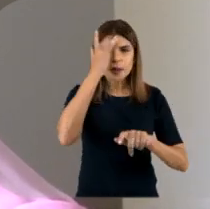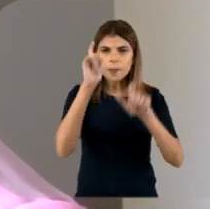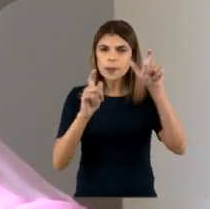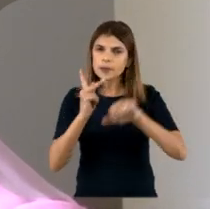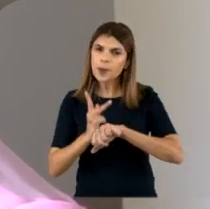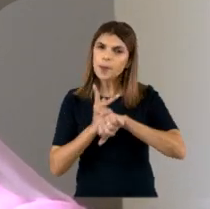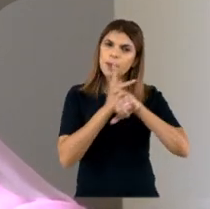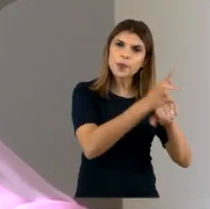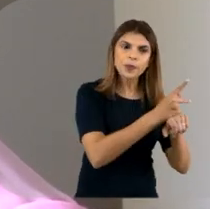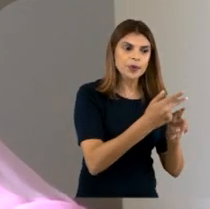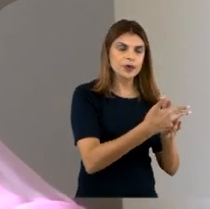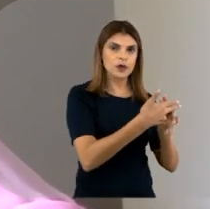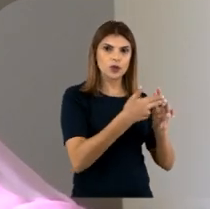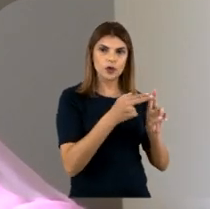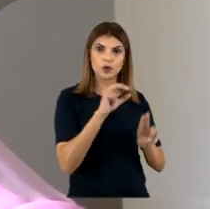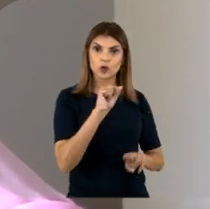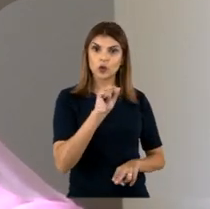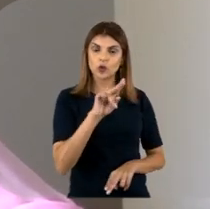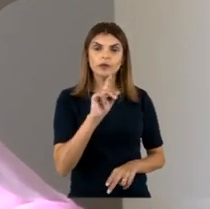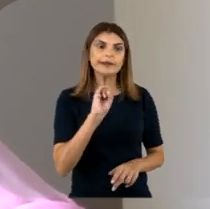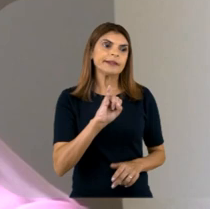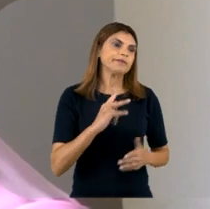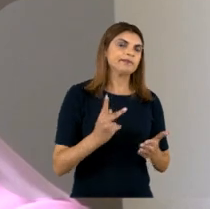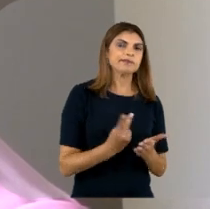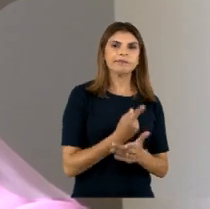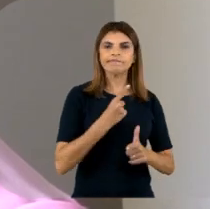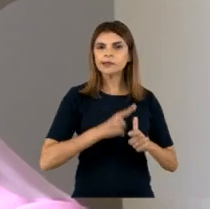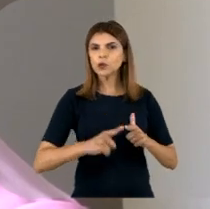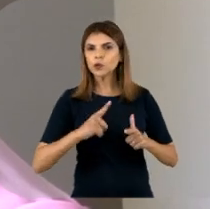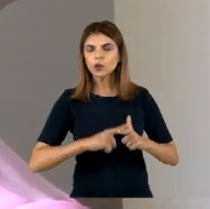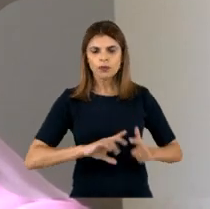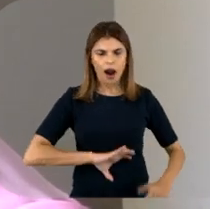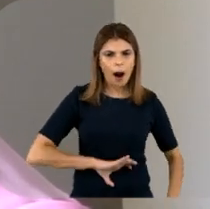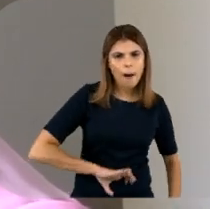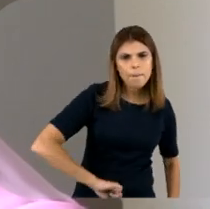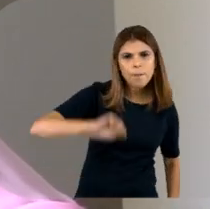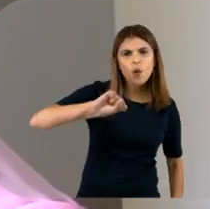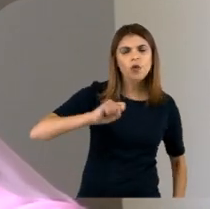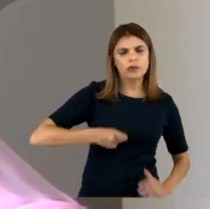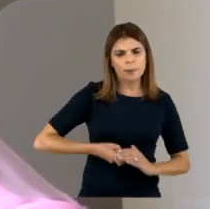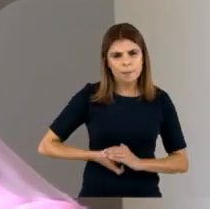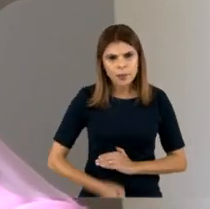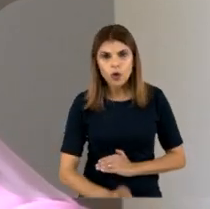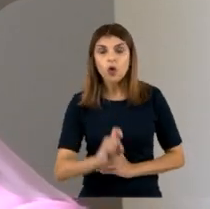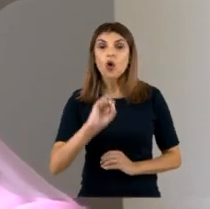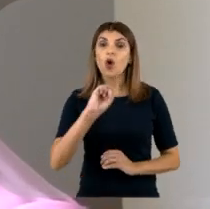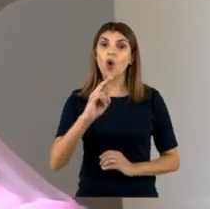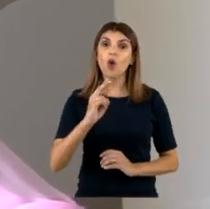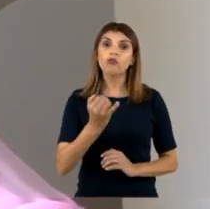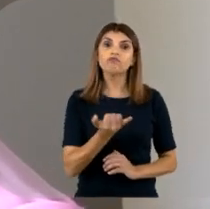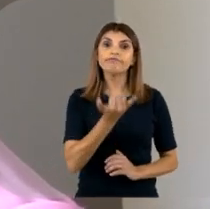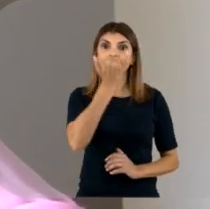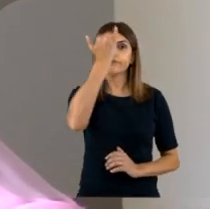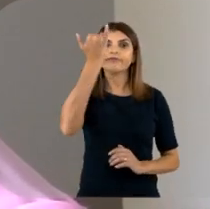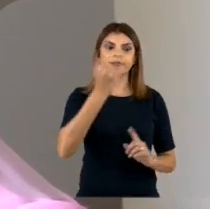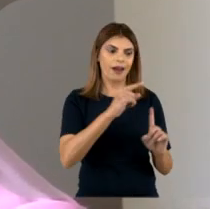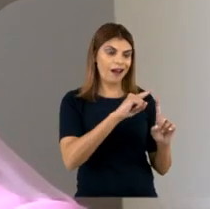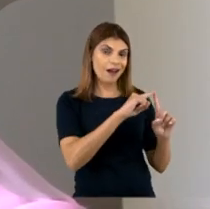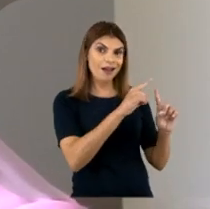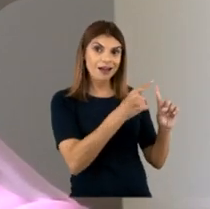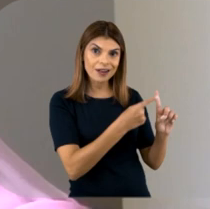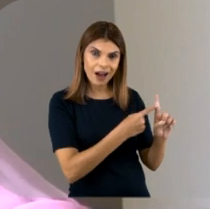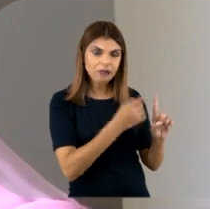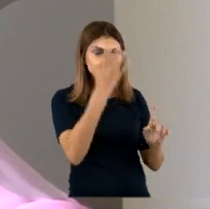procuram serviços de saúde em uma situação de abortamento, pós-aborto, quando estão grávidas,